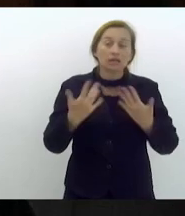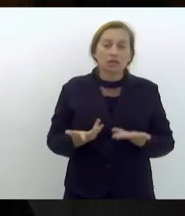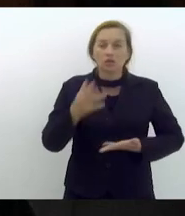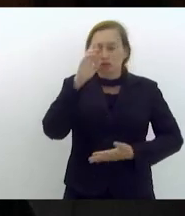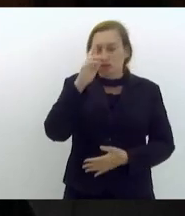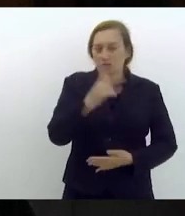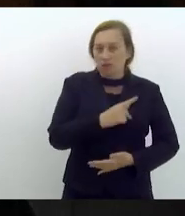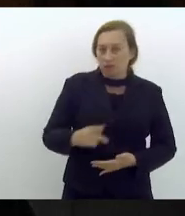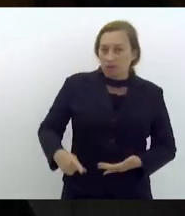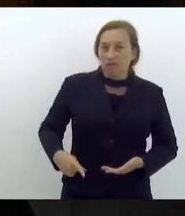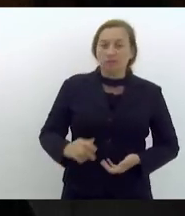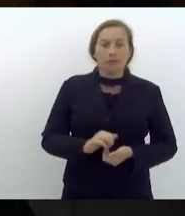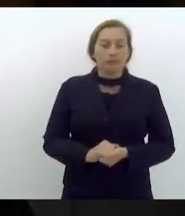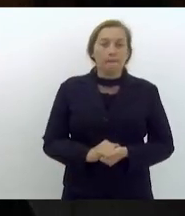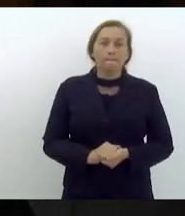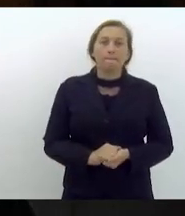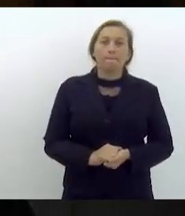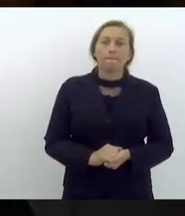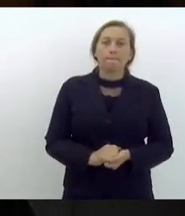presidente